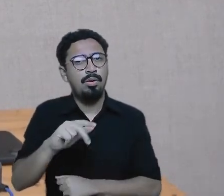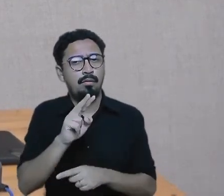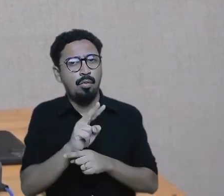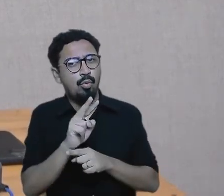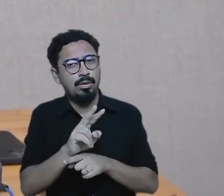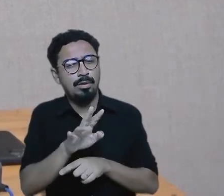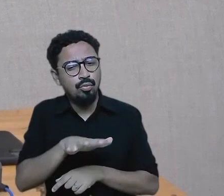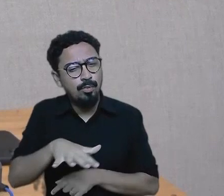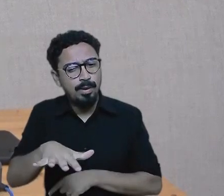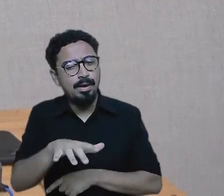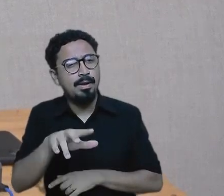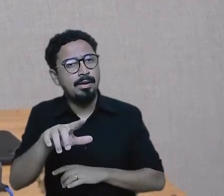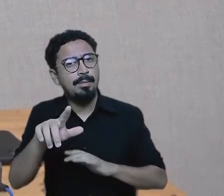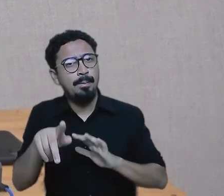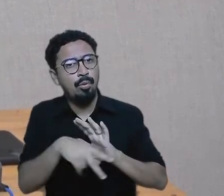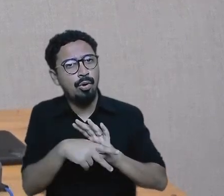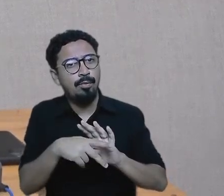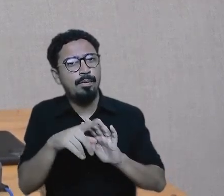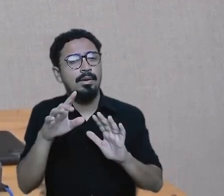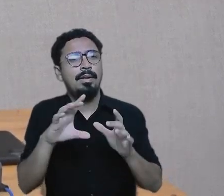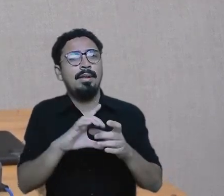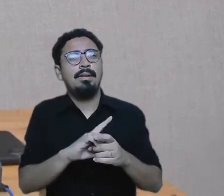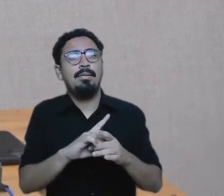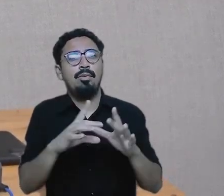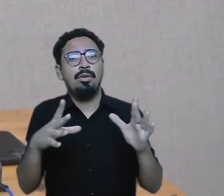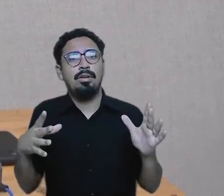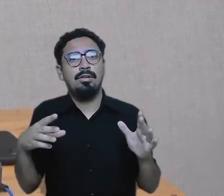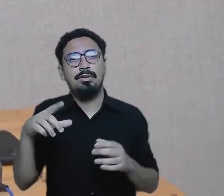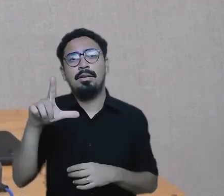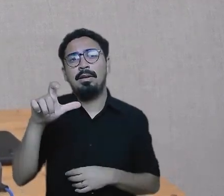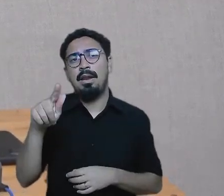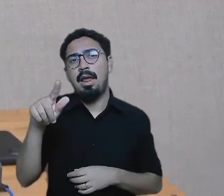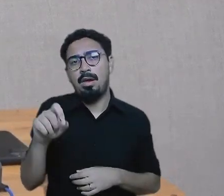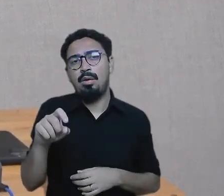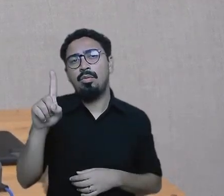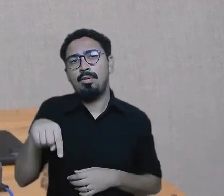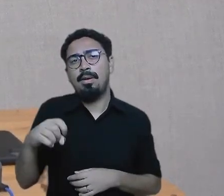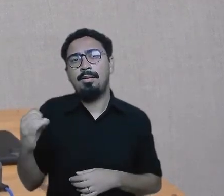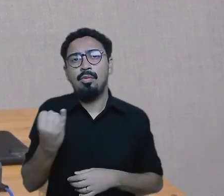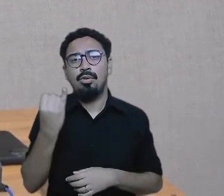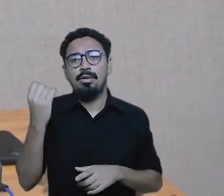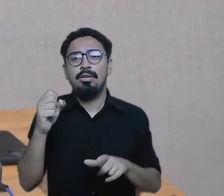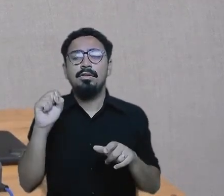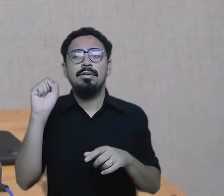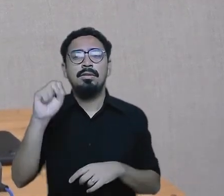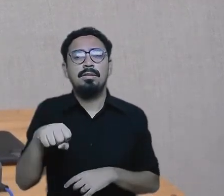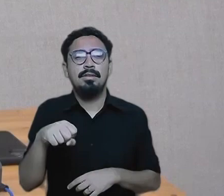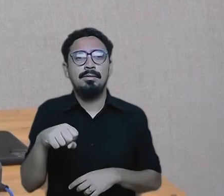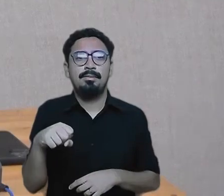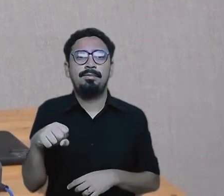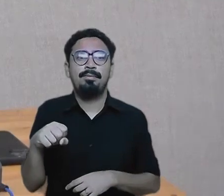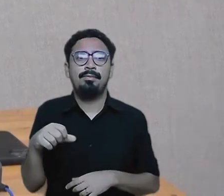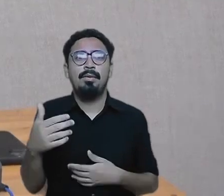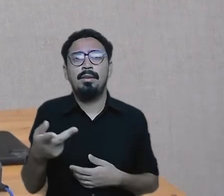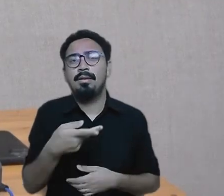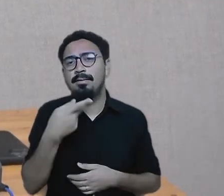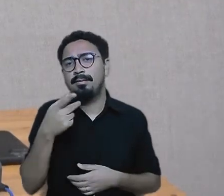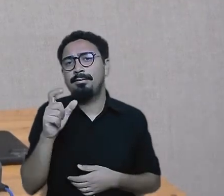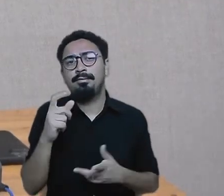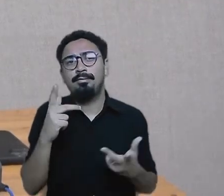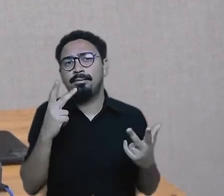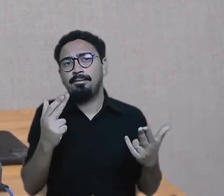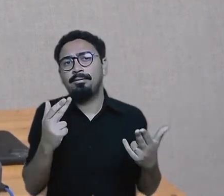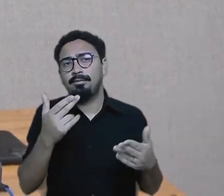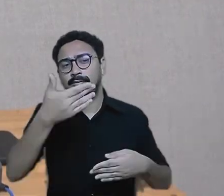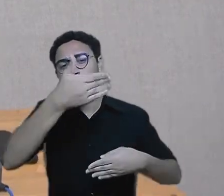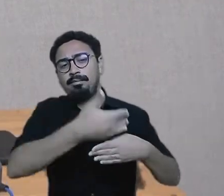a democratização do Lago ela é válida ela é muito válida é óbvio é igual você quando você fala que vai fechar uma